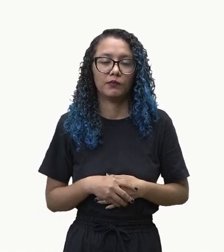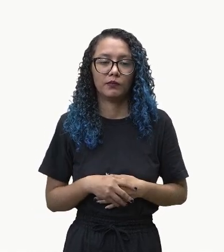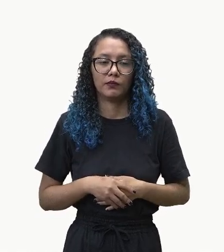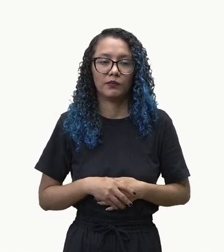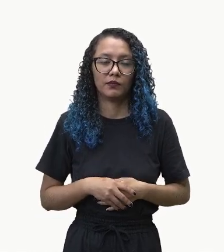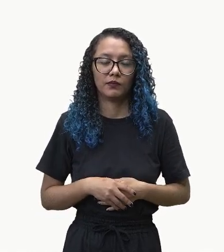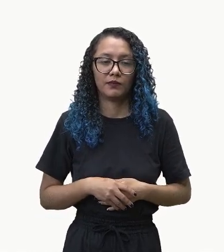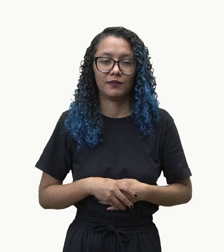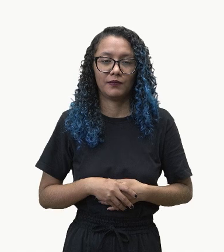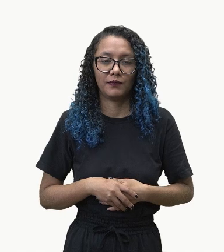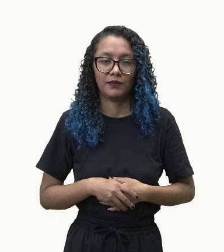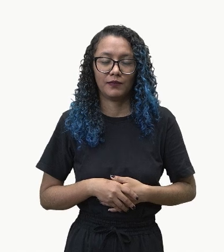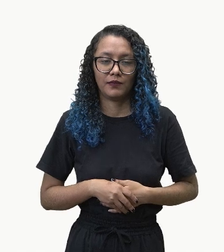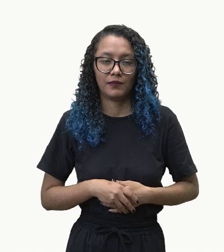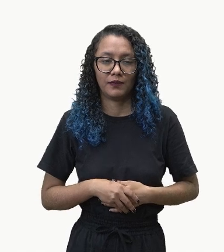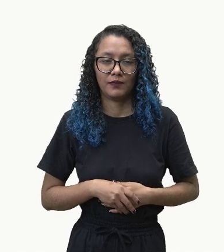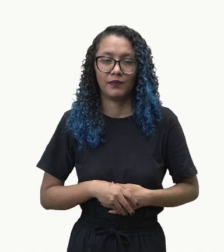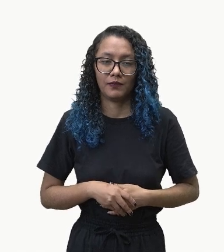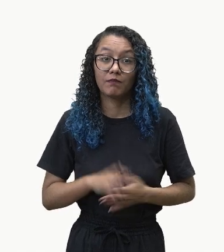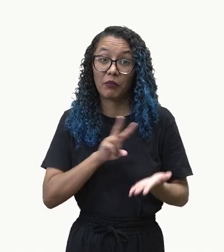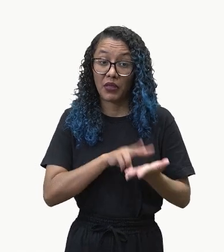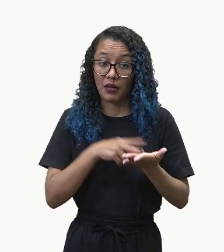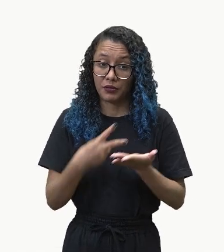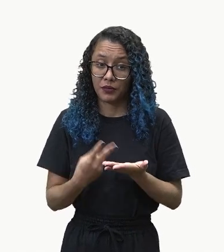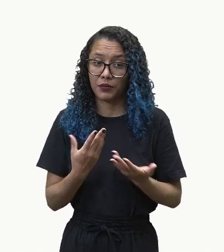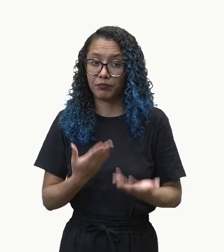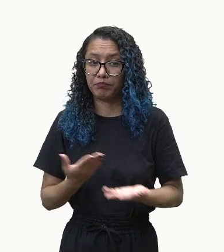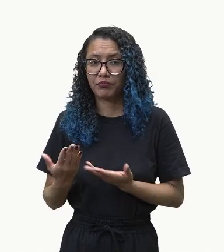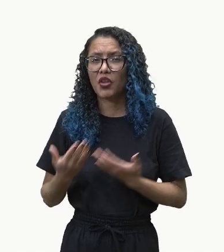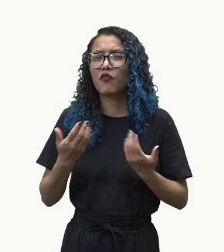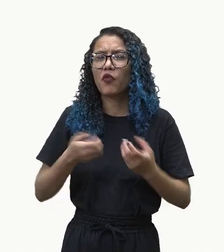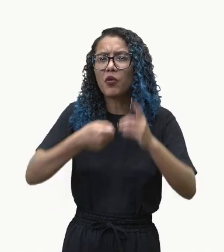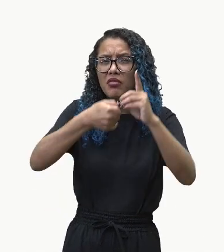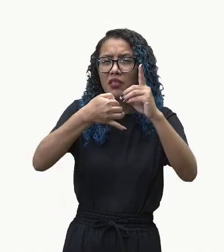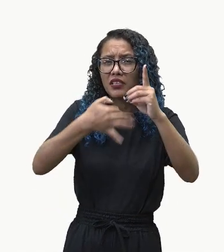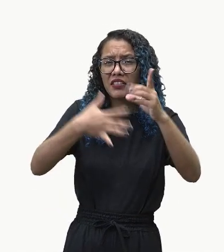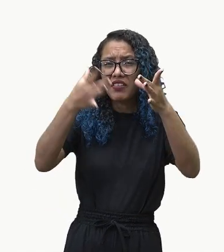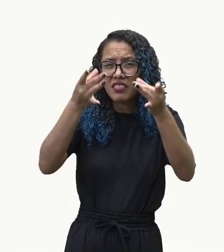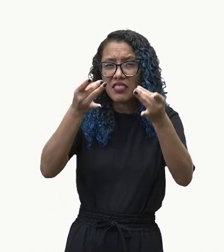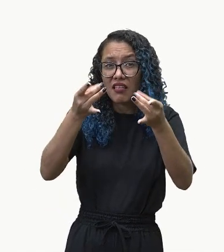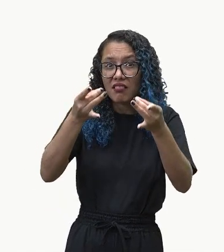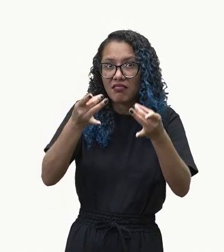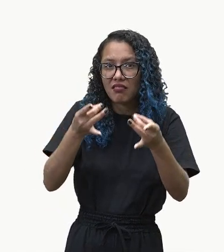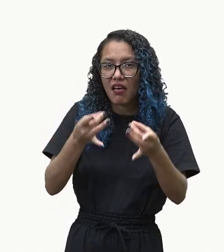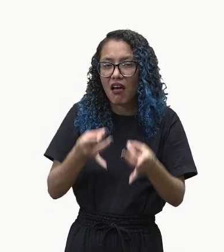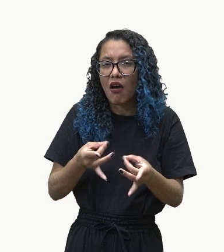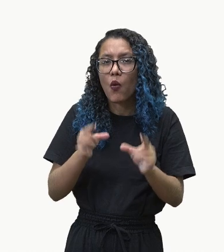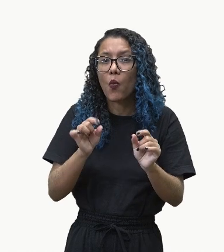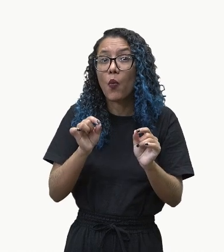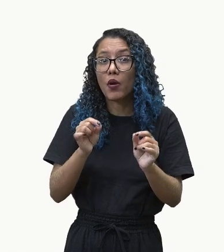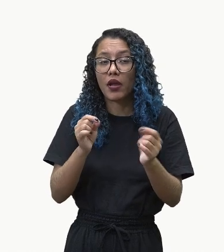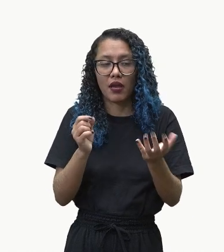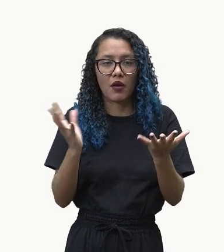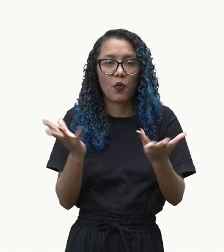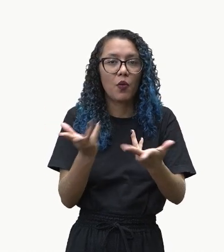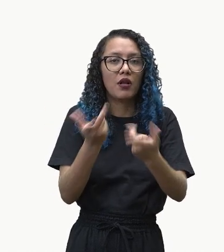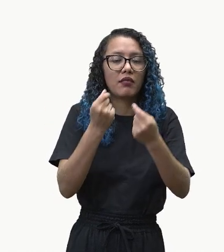ou situação. Então, eu vou descrever de forma detalhada